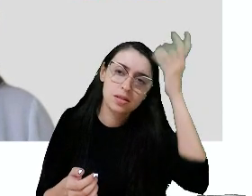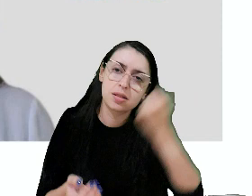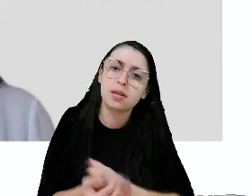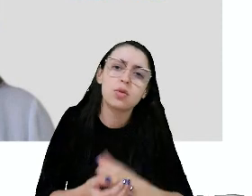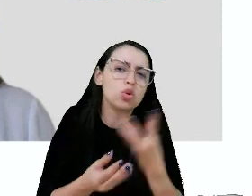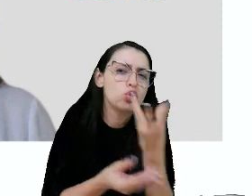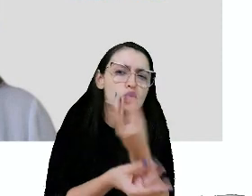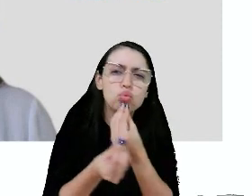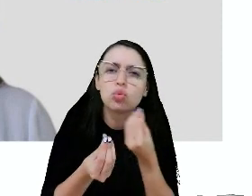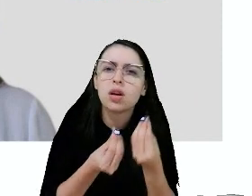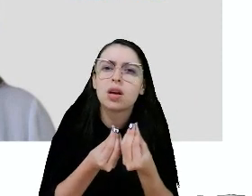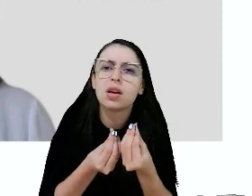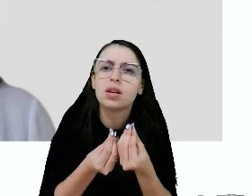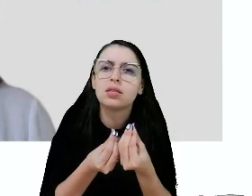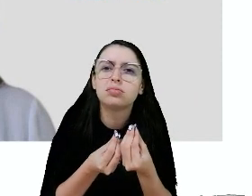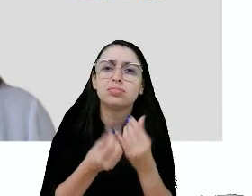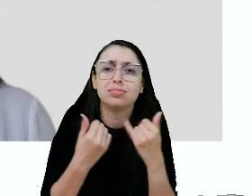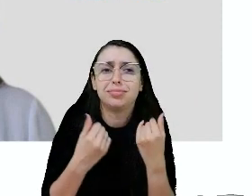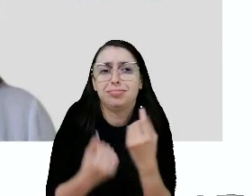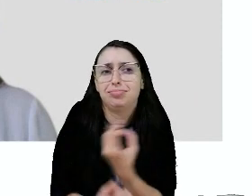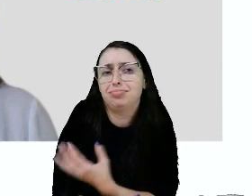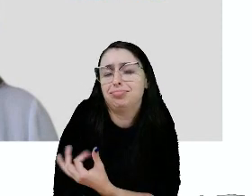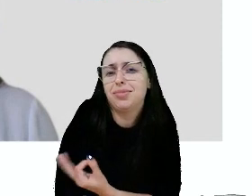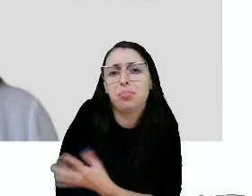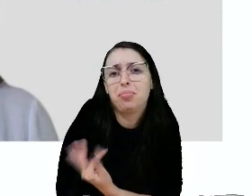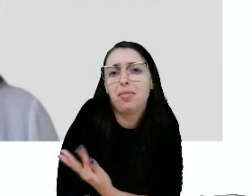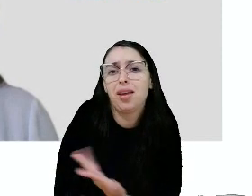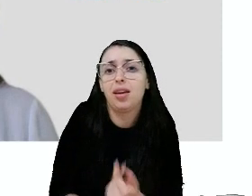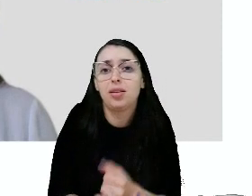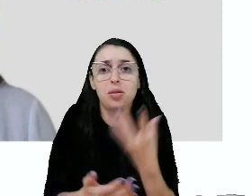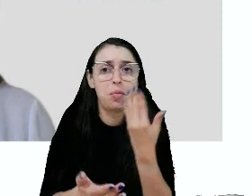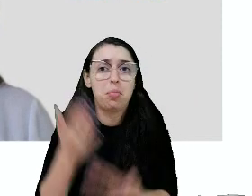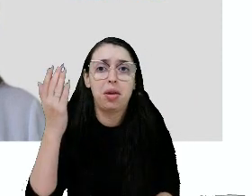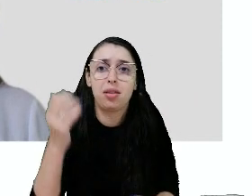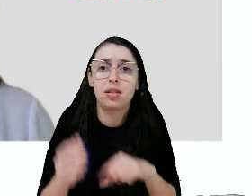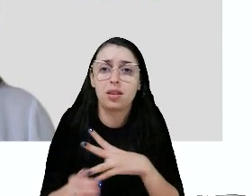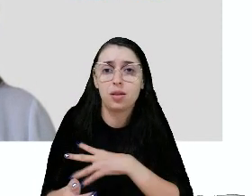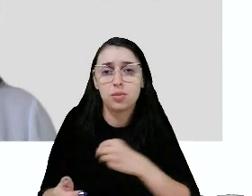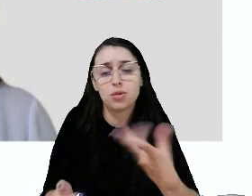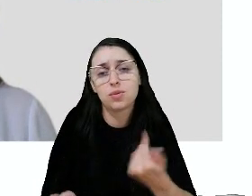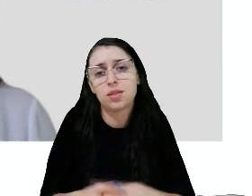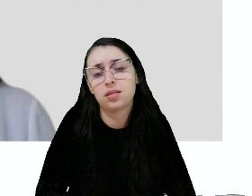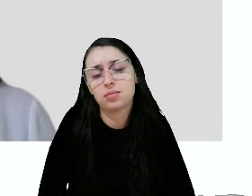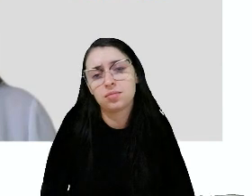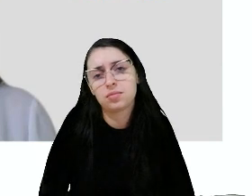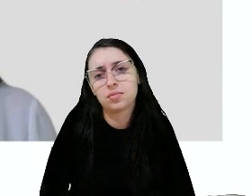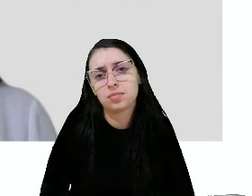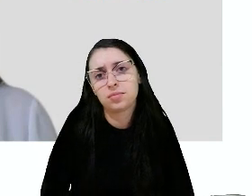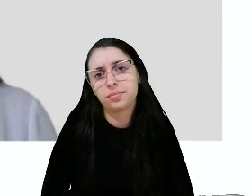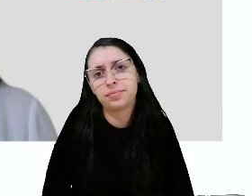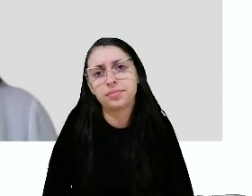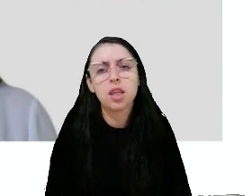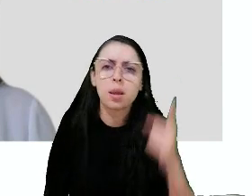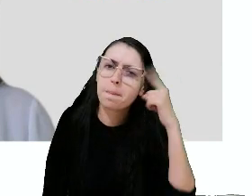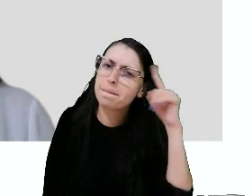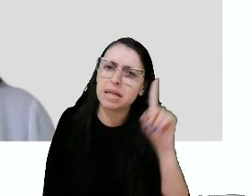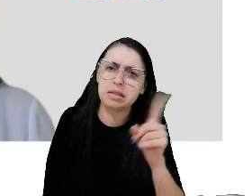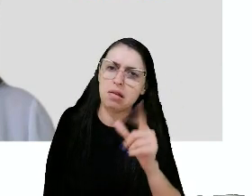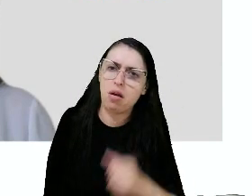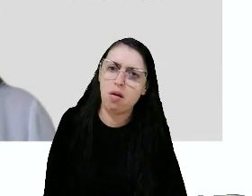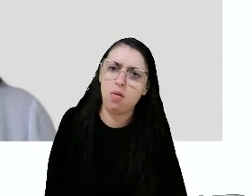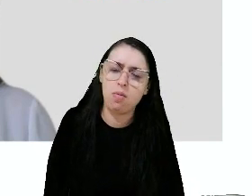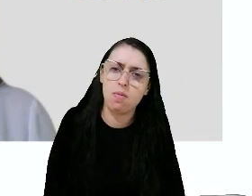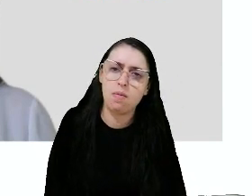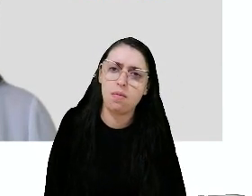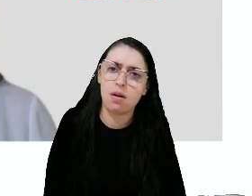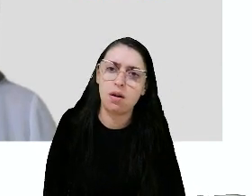faço tudo pelos meus filhos, eu estou morrendo de medo que me tirem os filhos. Eu disse, nem pense isso, nem pense isso.